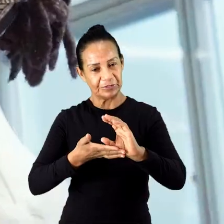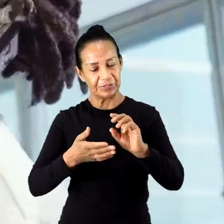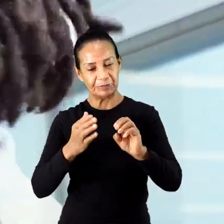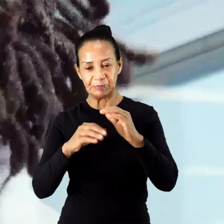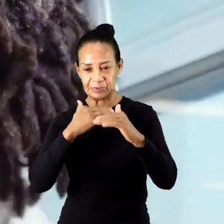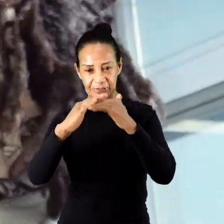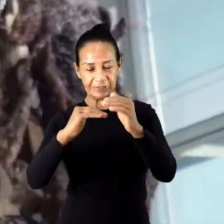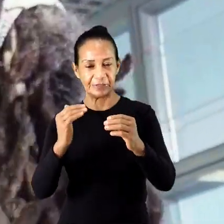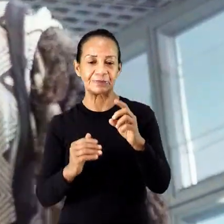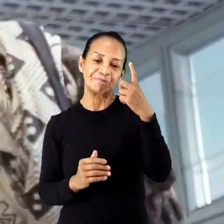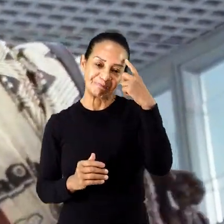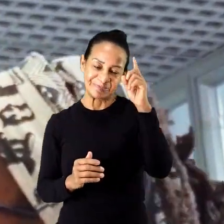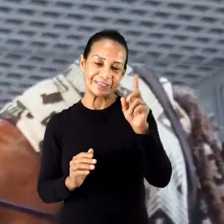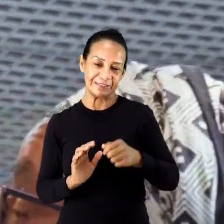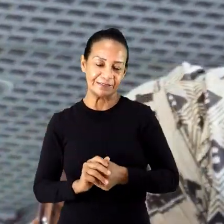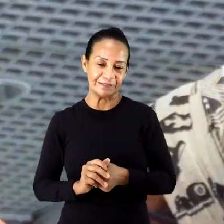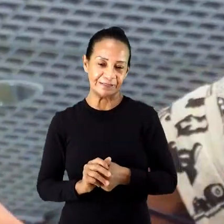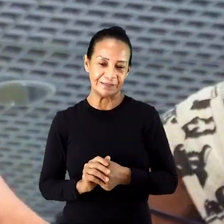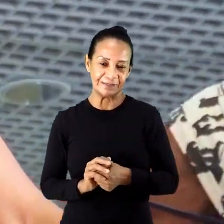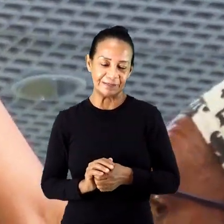nesse processo criativo.